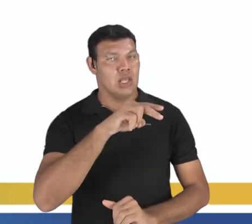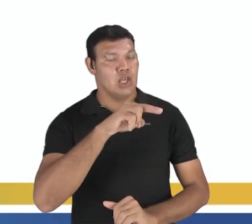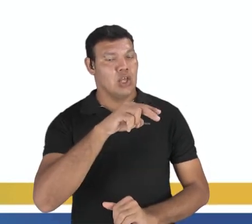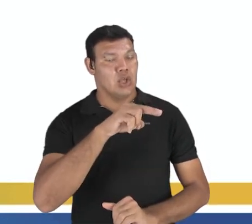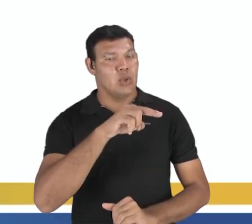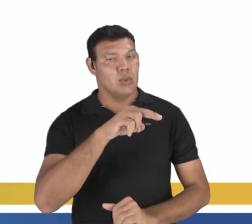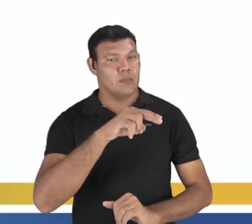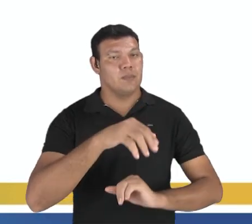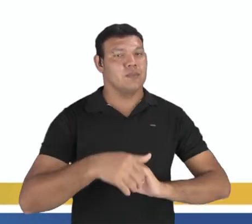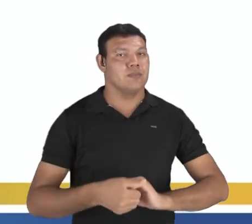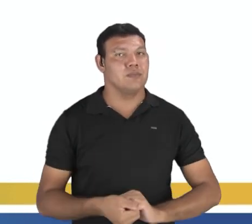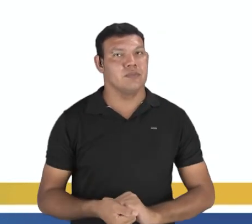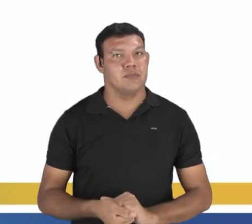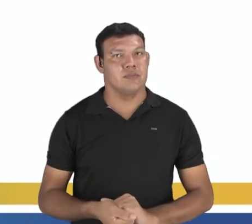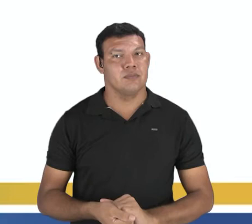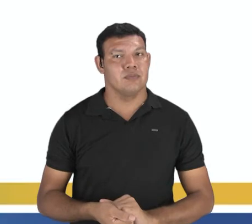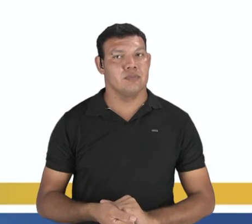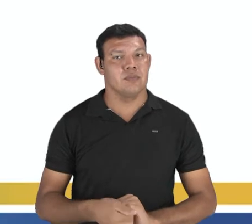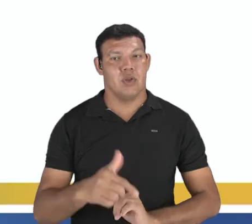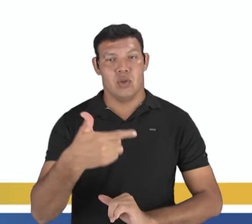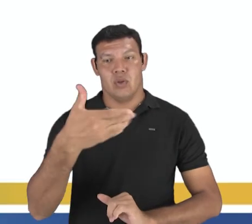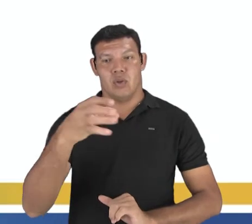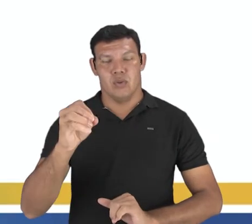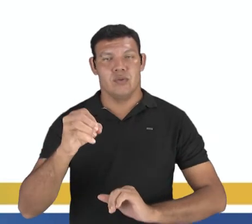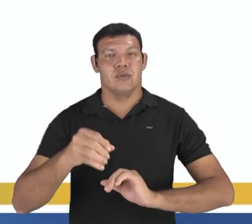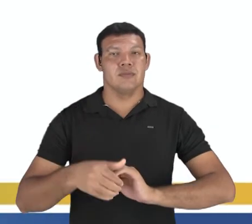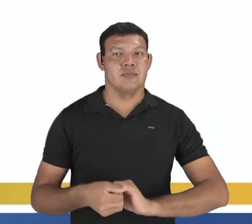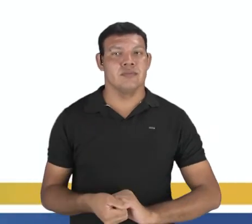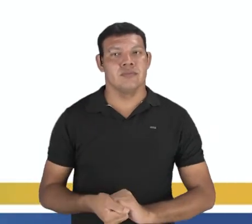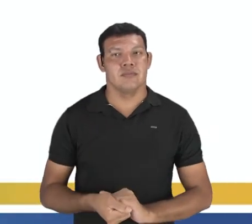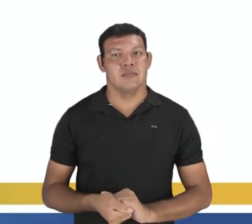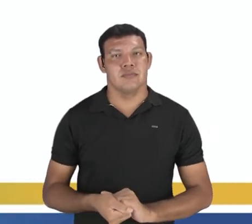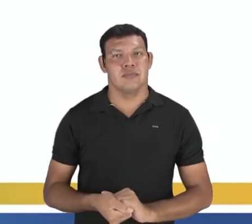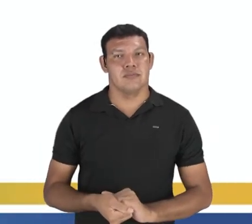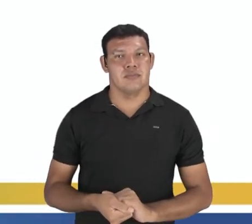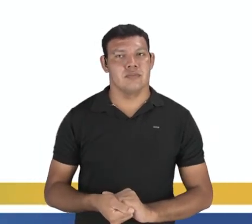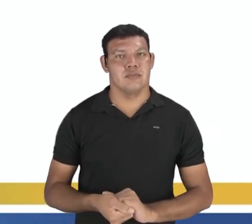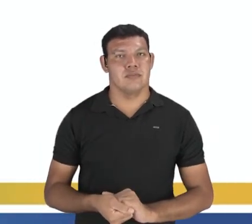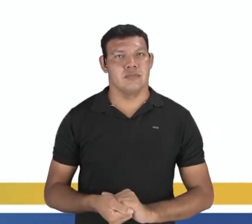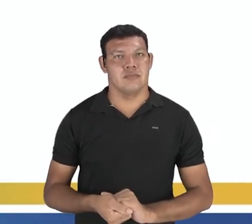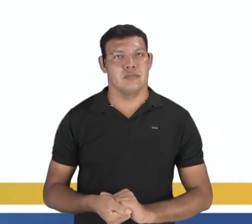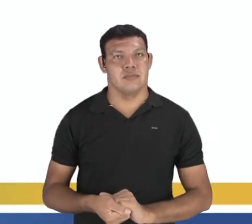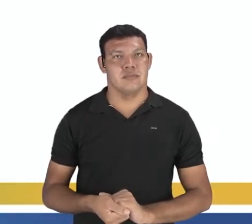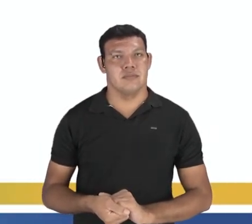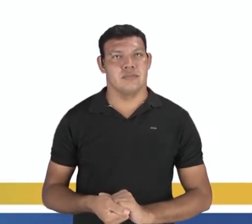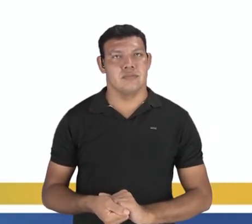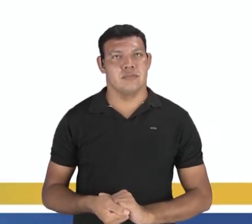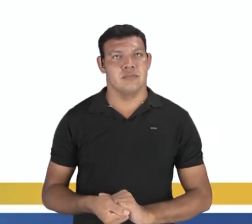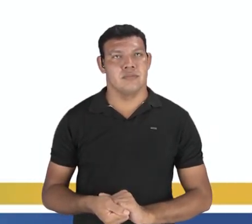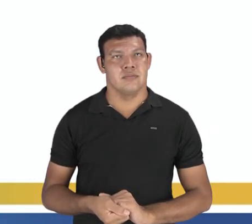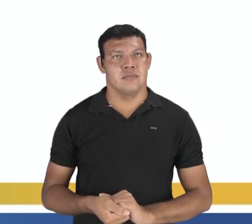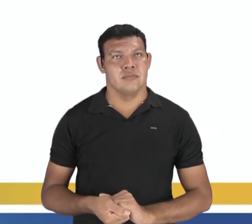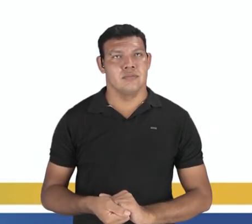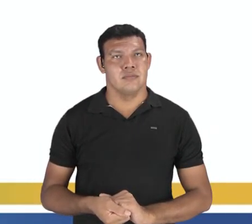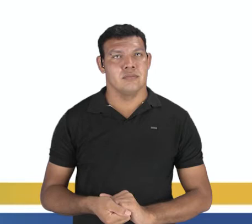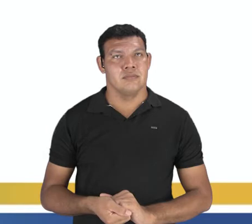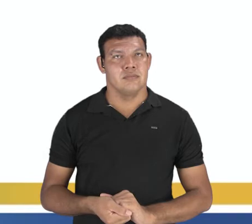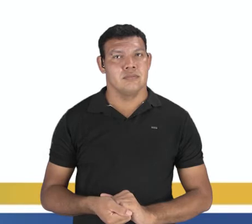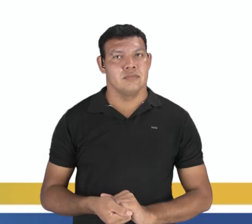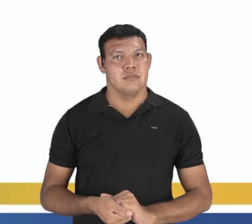certo? E aí, pessoal, nós podemos concluir dessa figura a seguinte